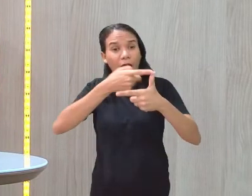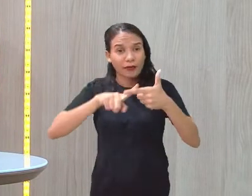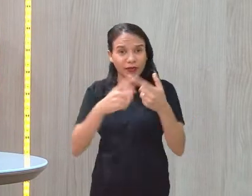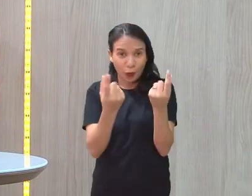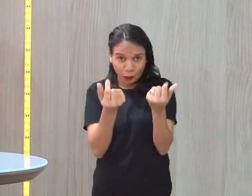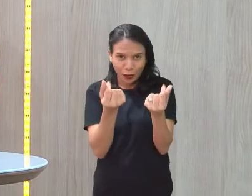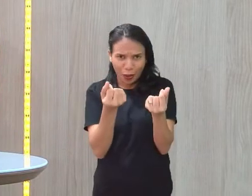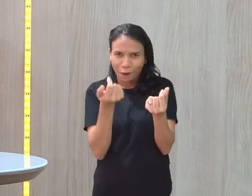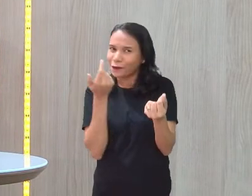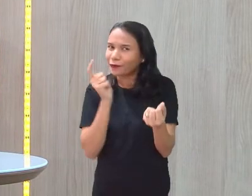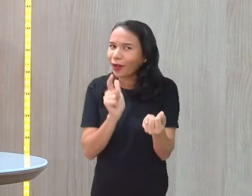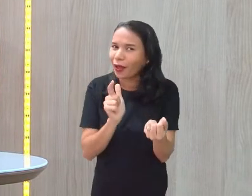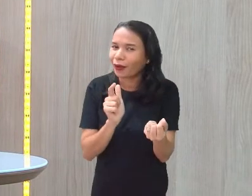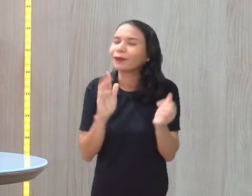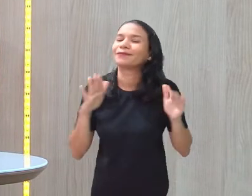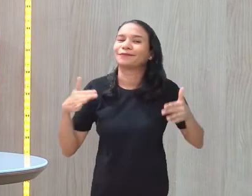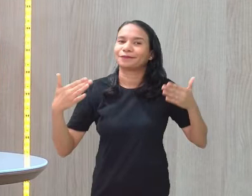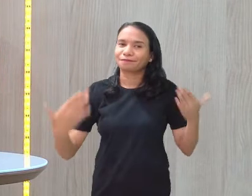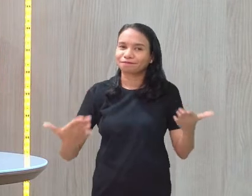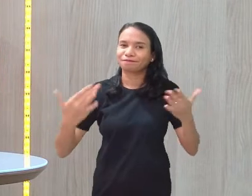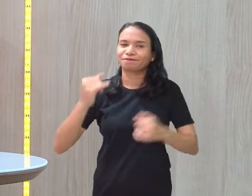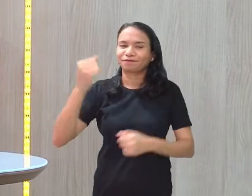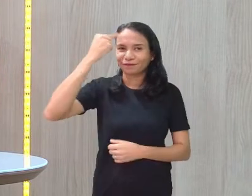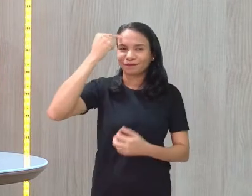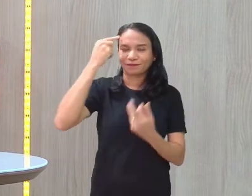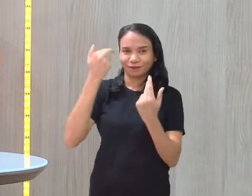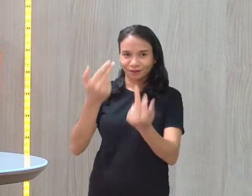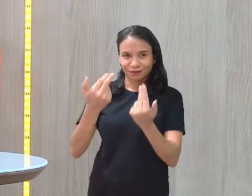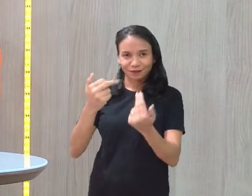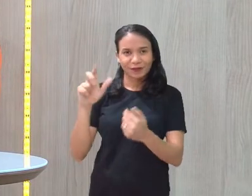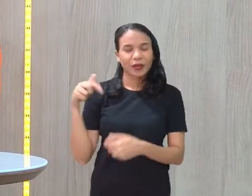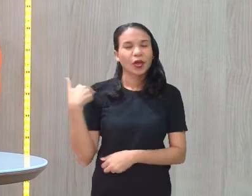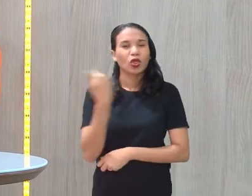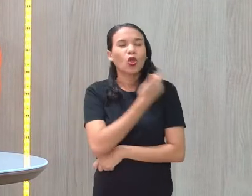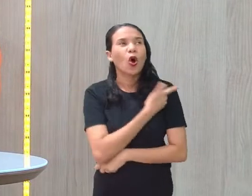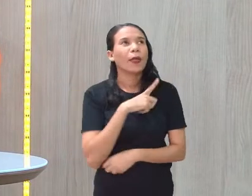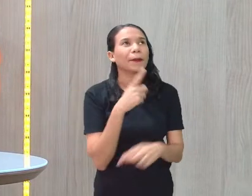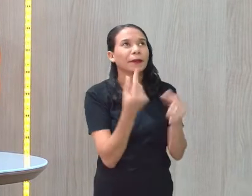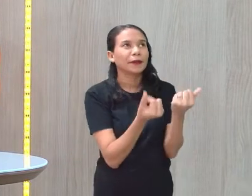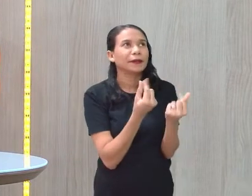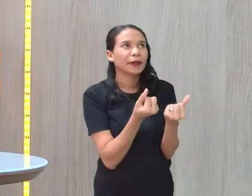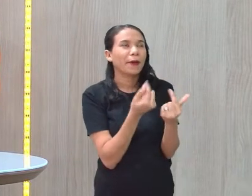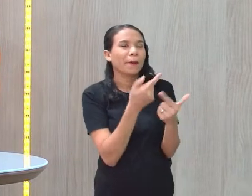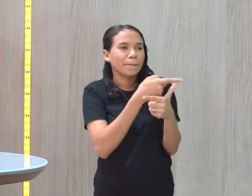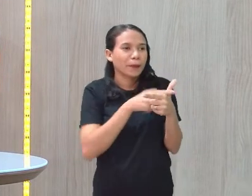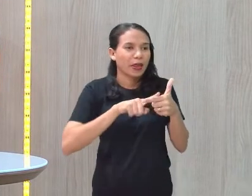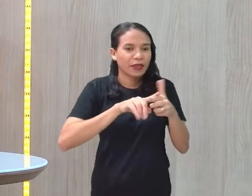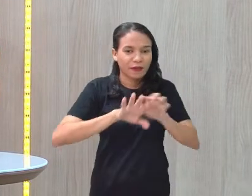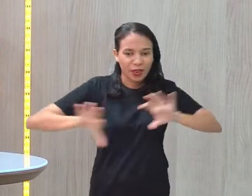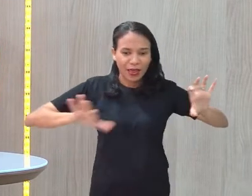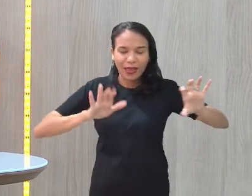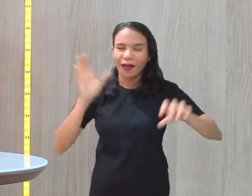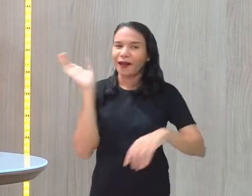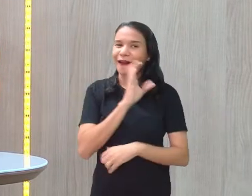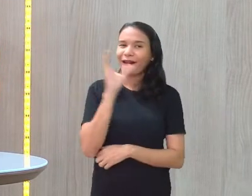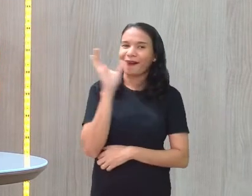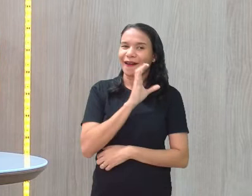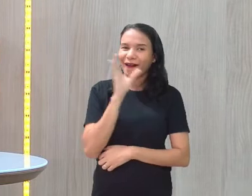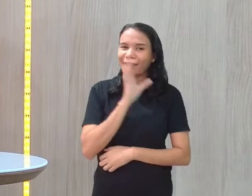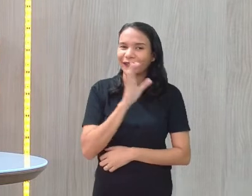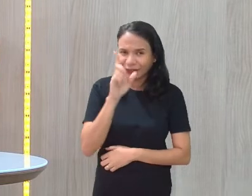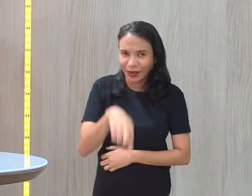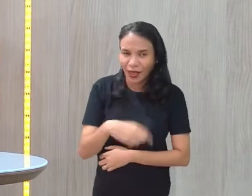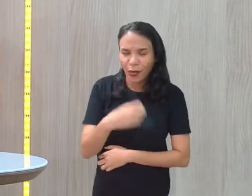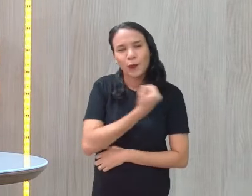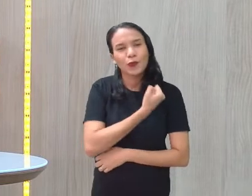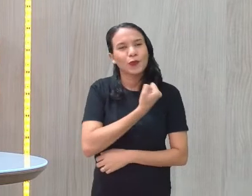dinheiro, não conseguem? Então, pensa nisso. Quando a gente tem dinheiro para dividir, divide rápido, não é?